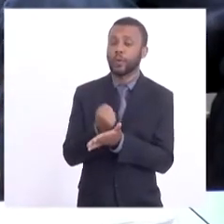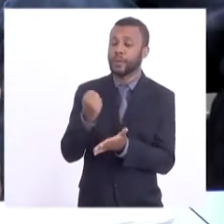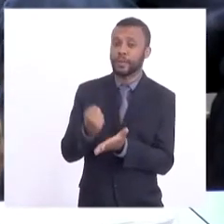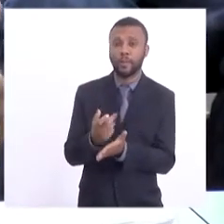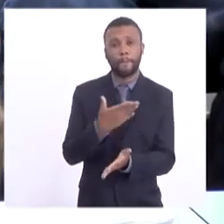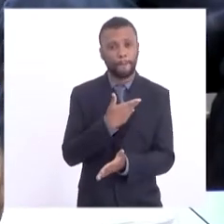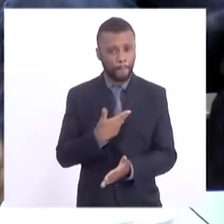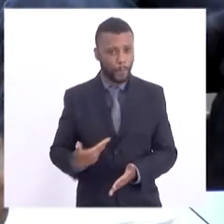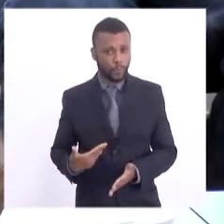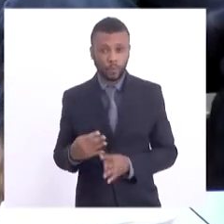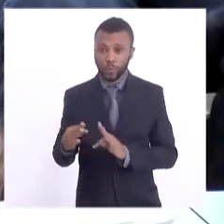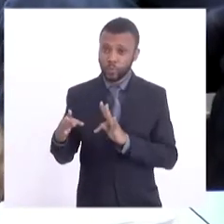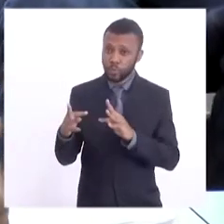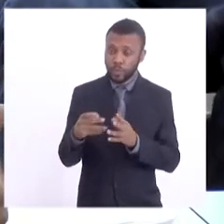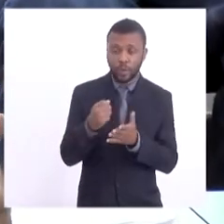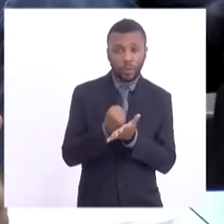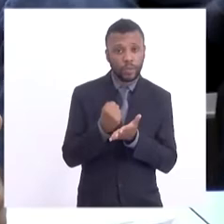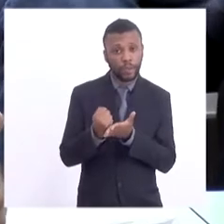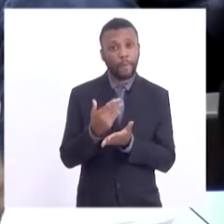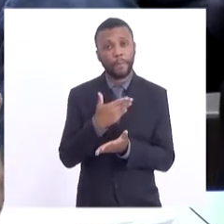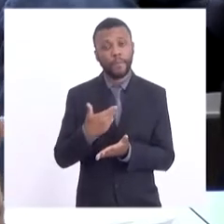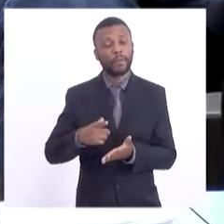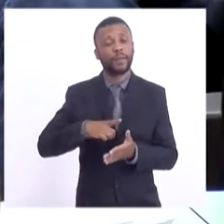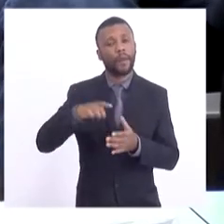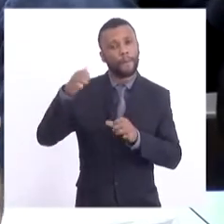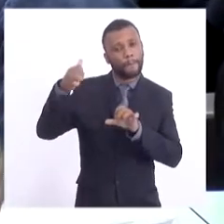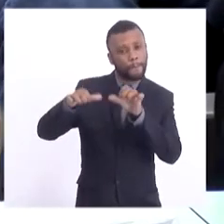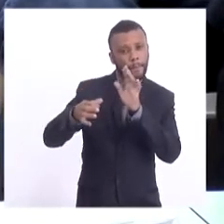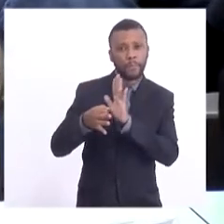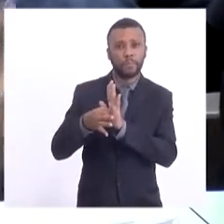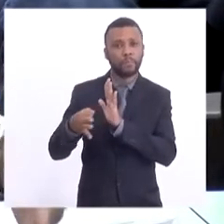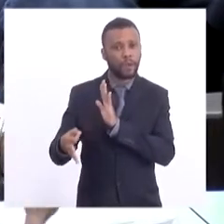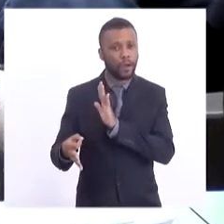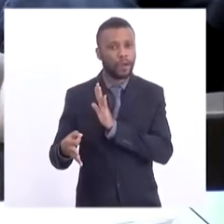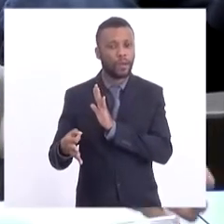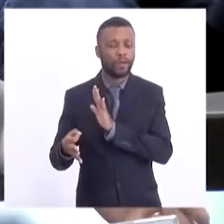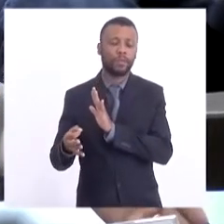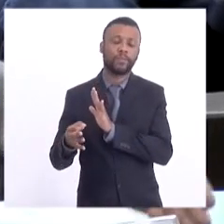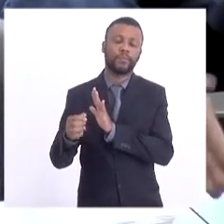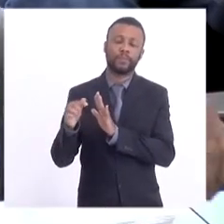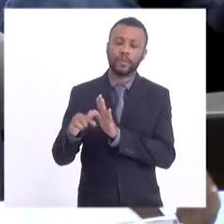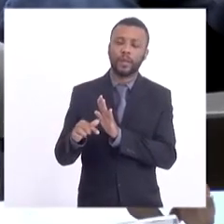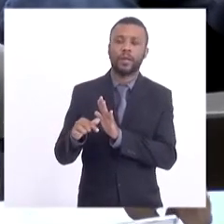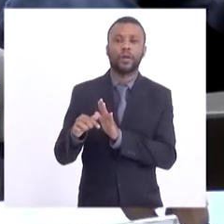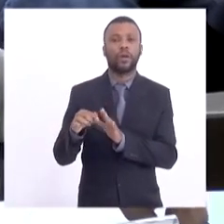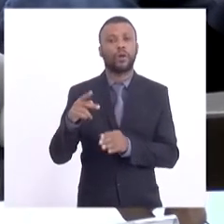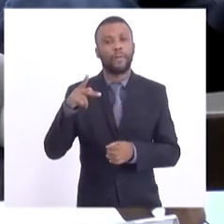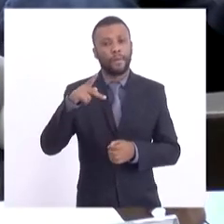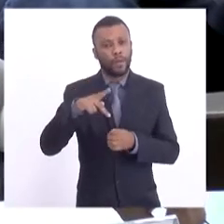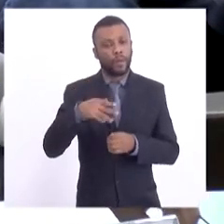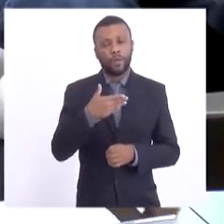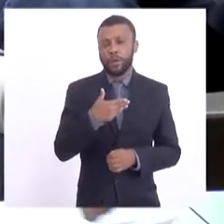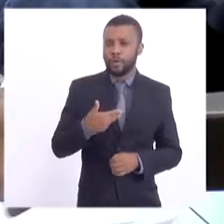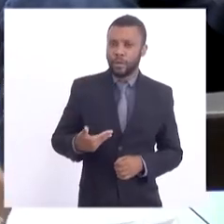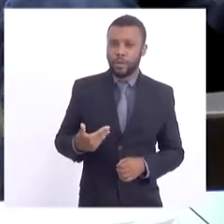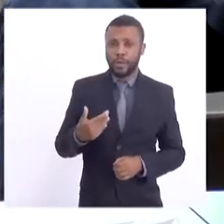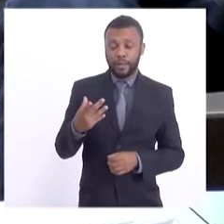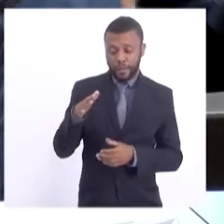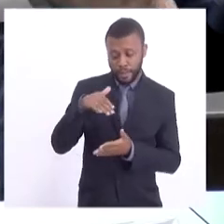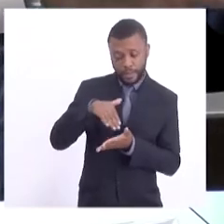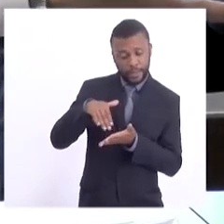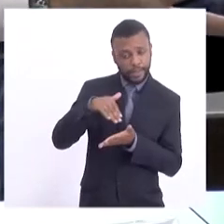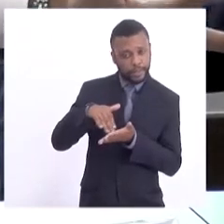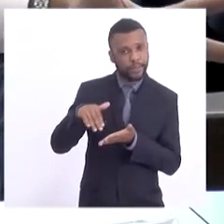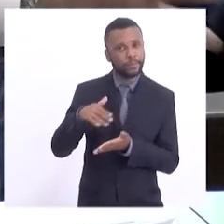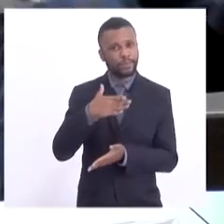são todos contratação pública tem um parecer necessariamente de um procurador do estado se for dentro da Secretaria de Estado